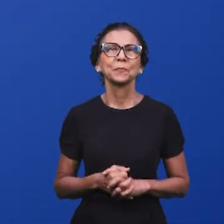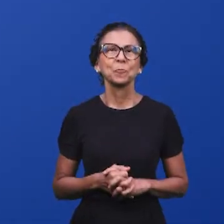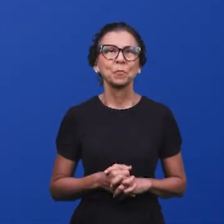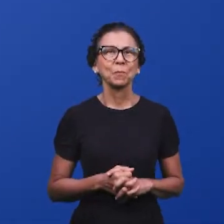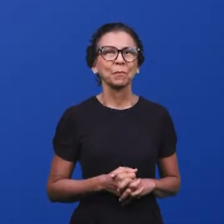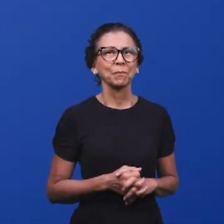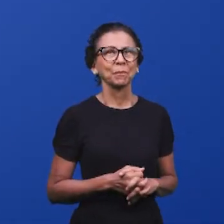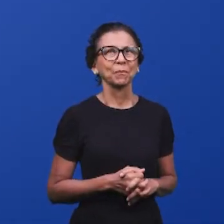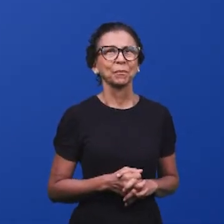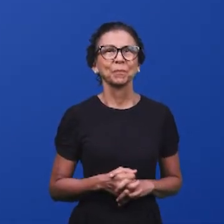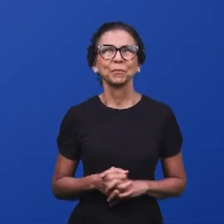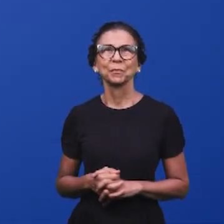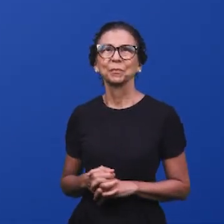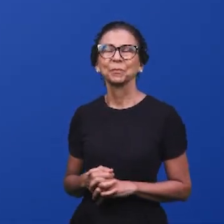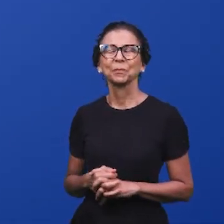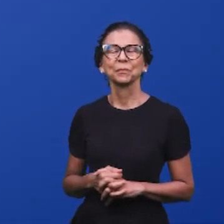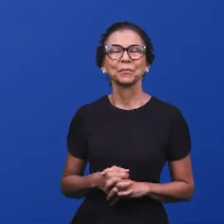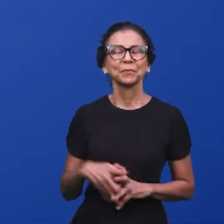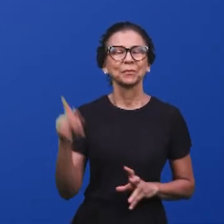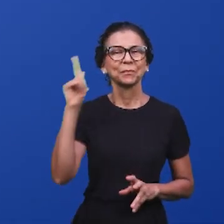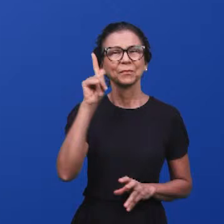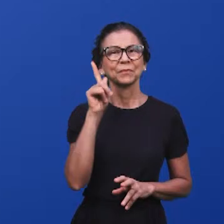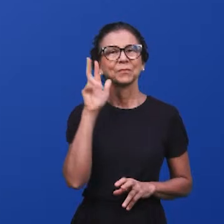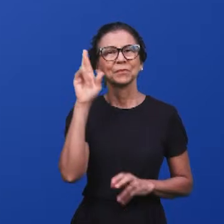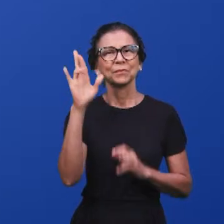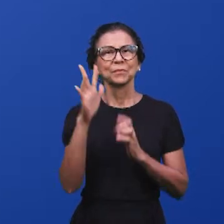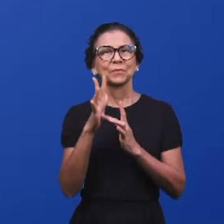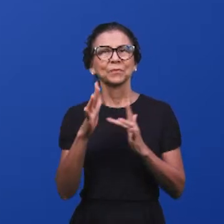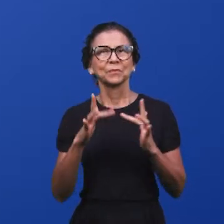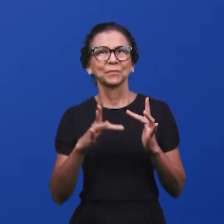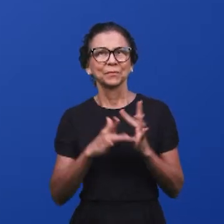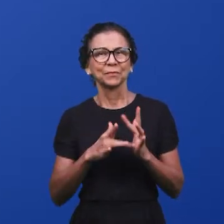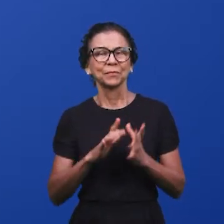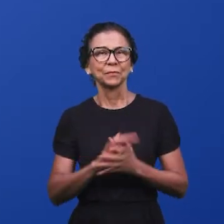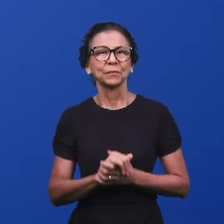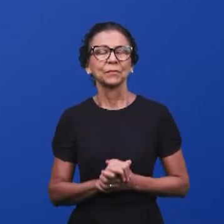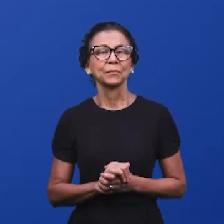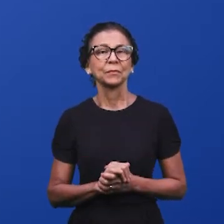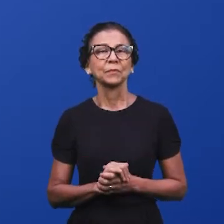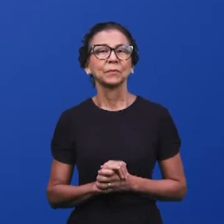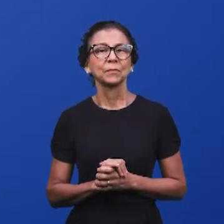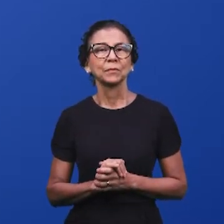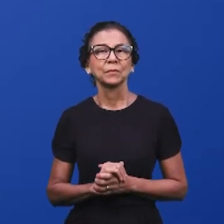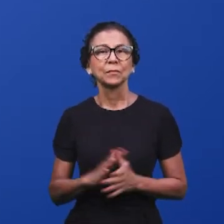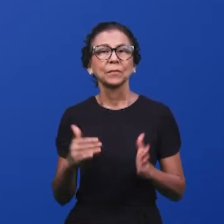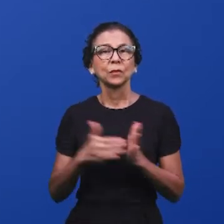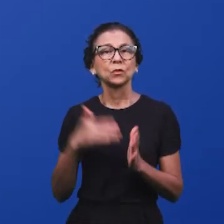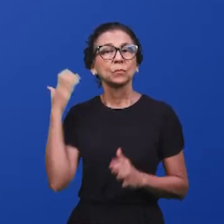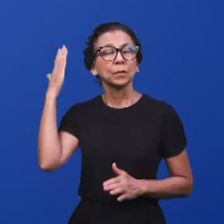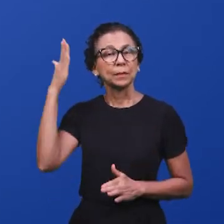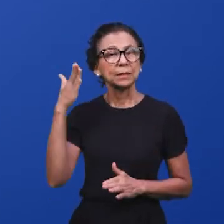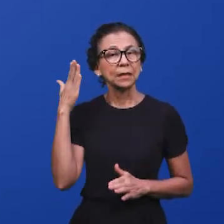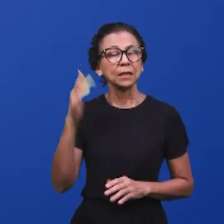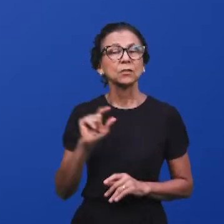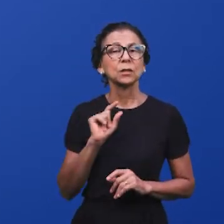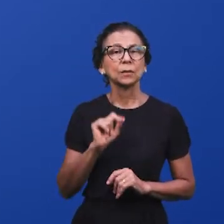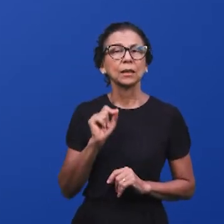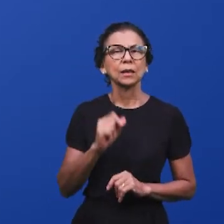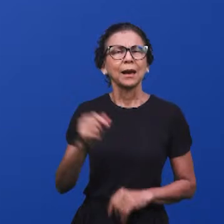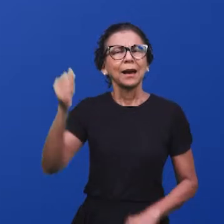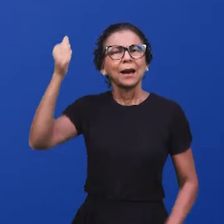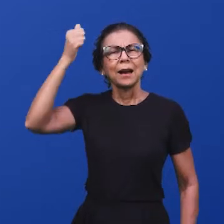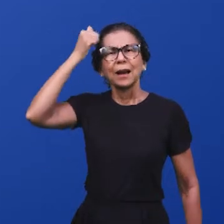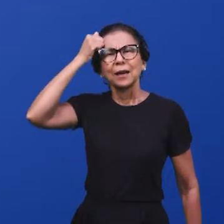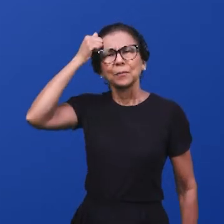paz do Senhor, irmãos, respondendo a pergunta 1, letra D, que a última mensagem será de arrependimento, como diz